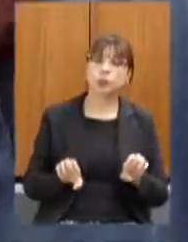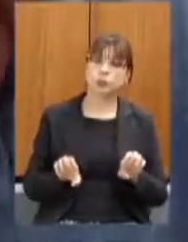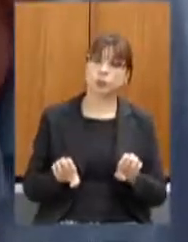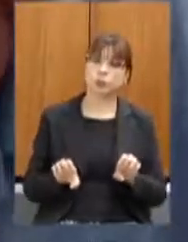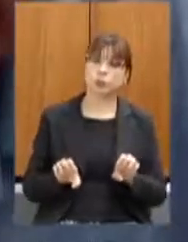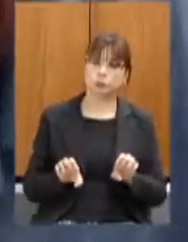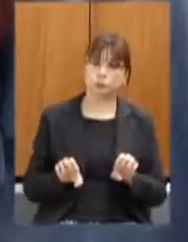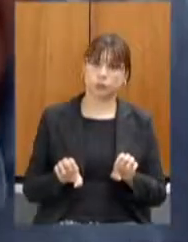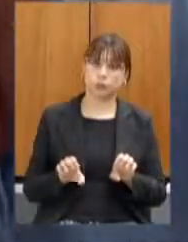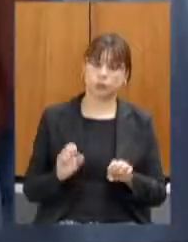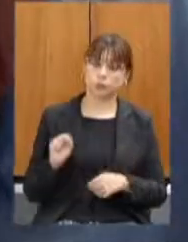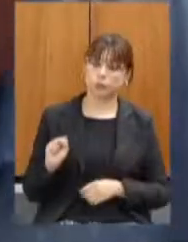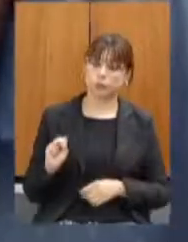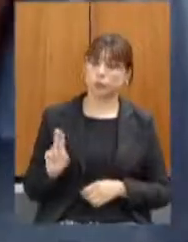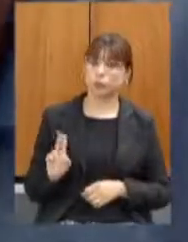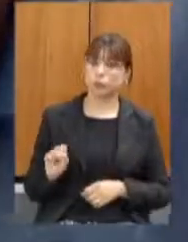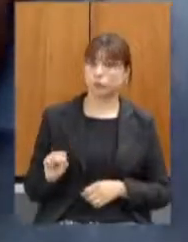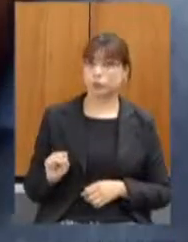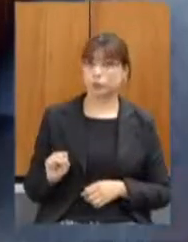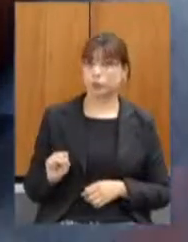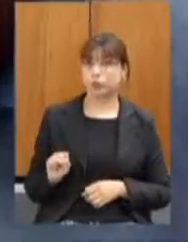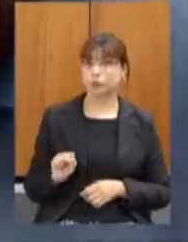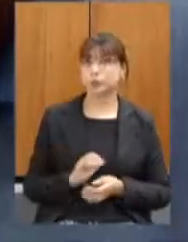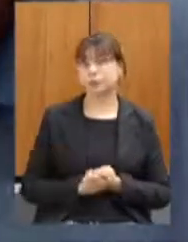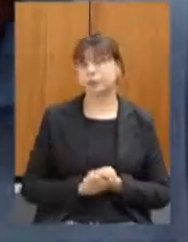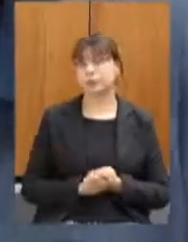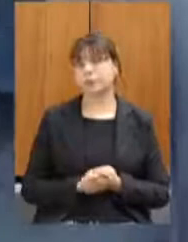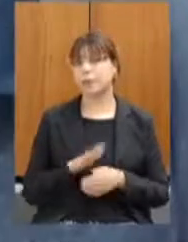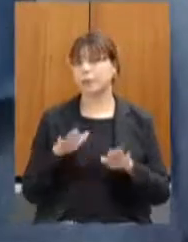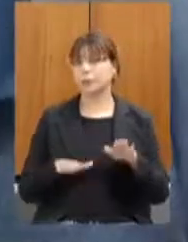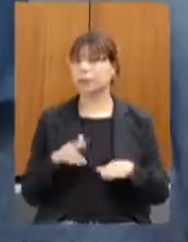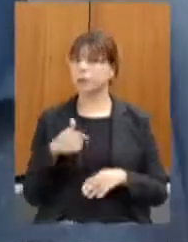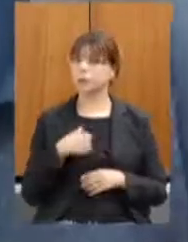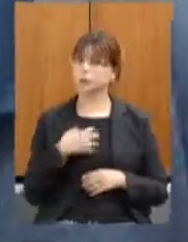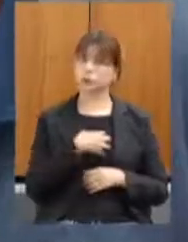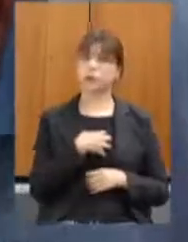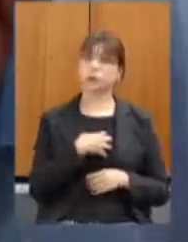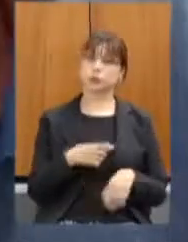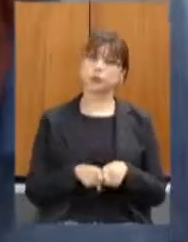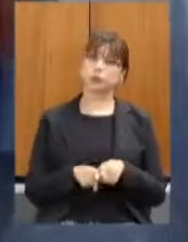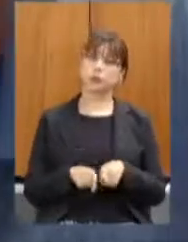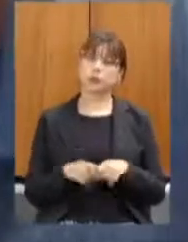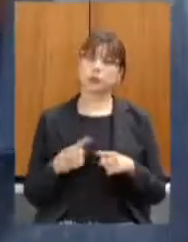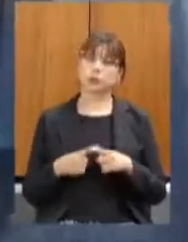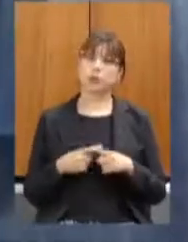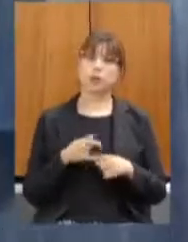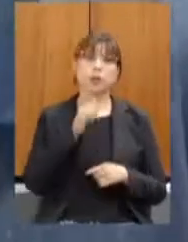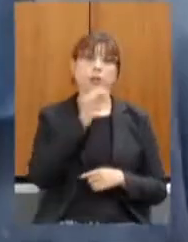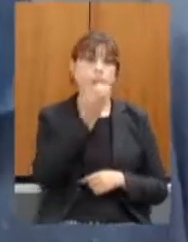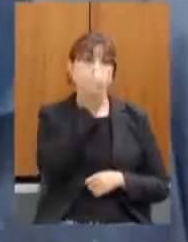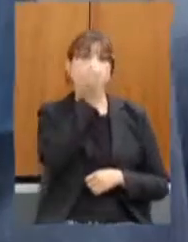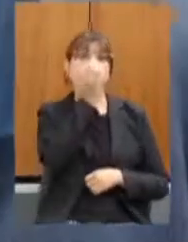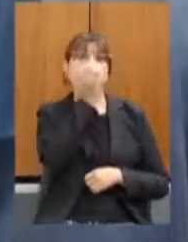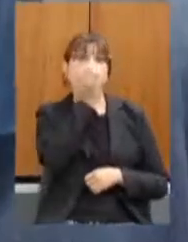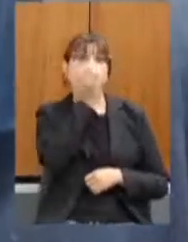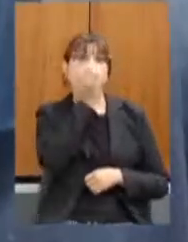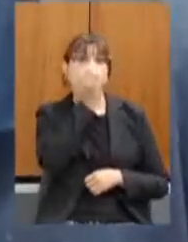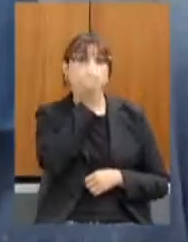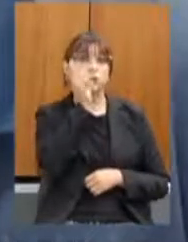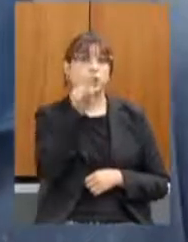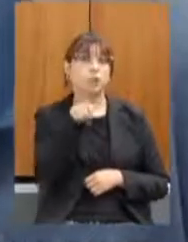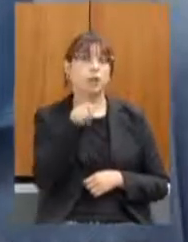do SUS muitas vezes eu mesmo sentir isso porque os respirador os primeiros para